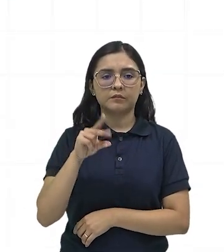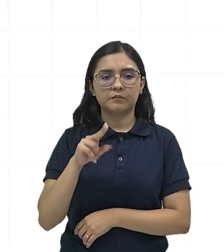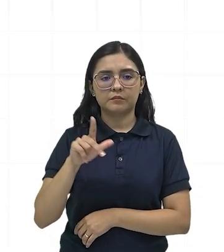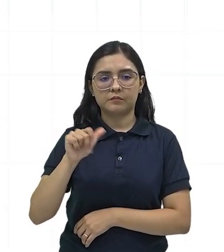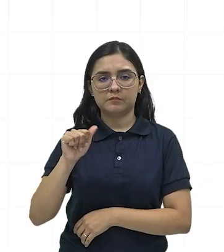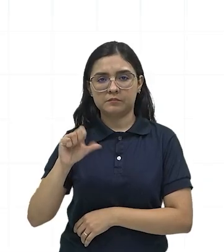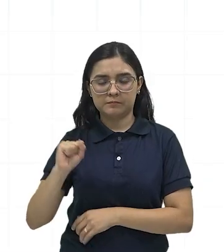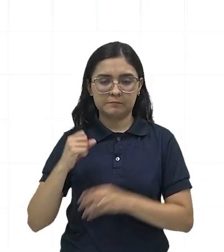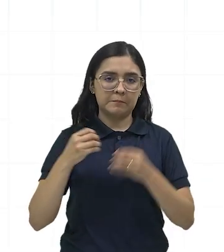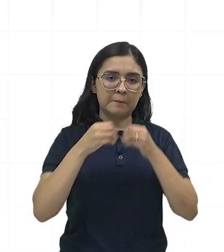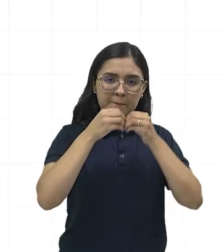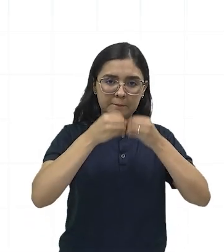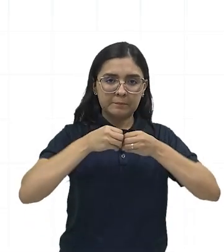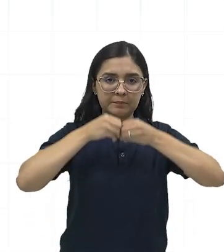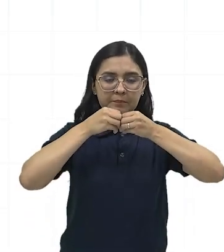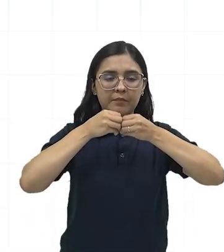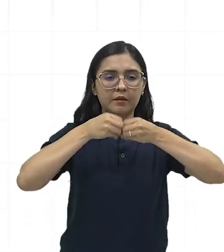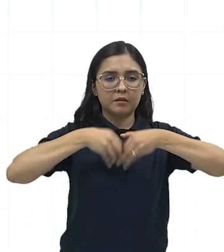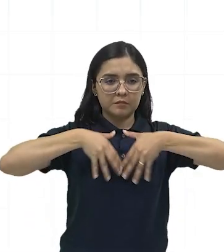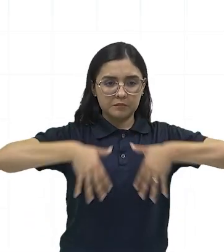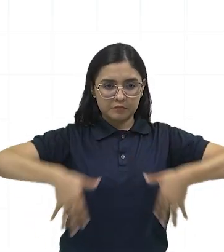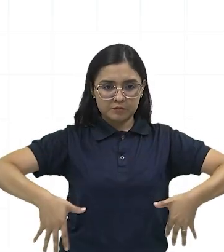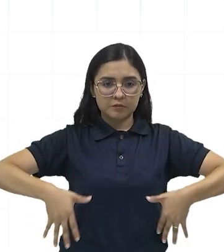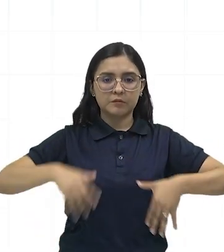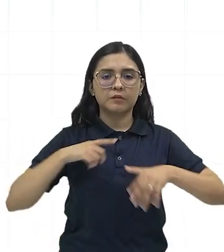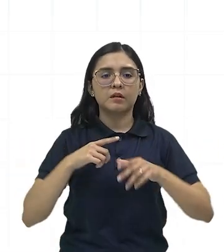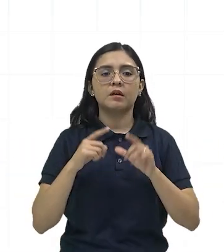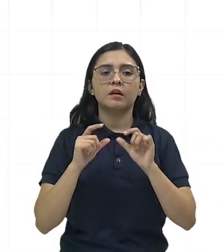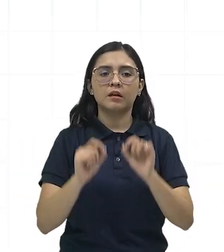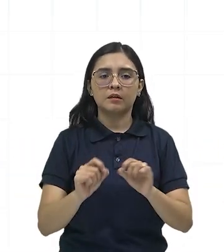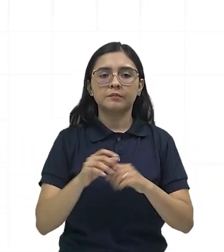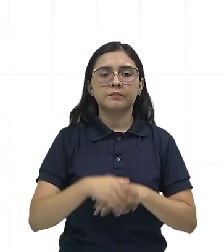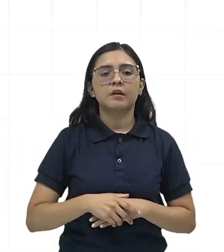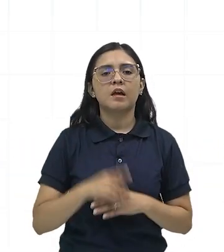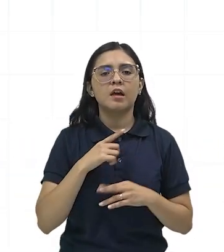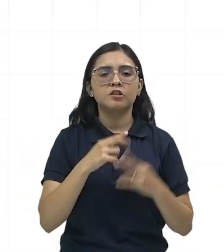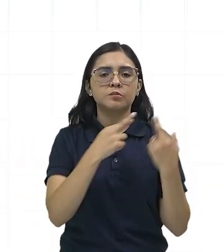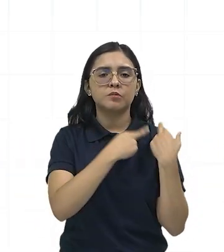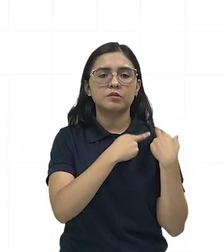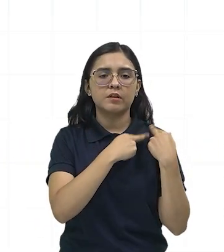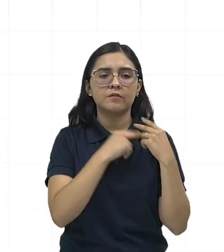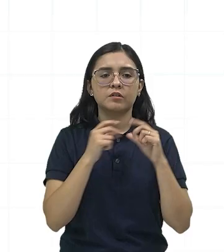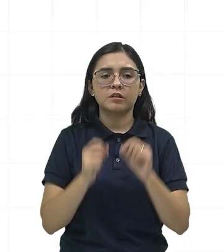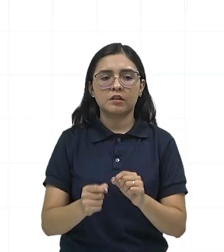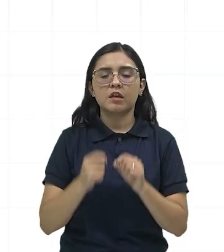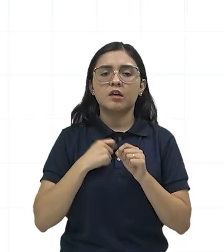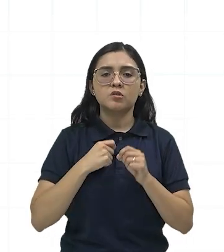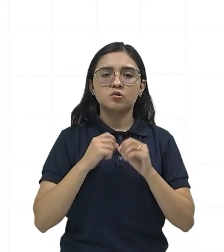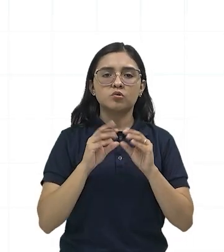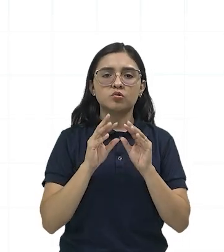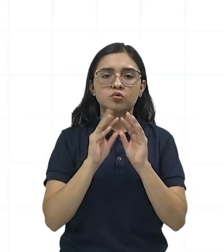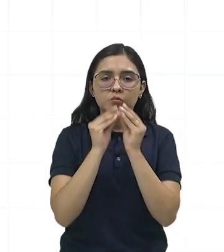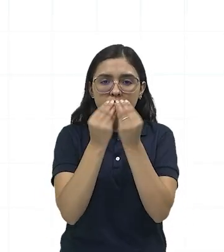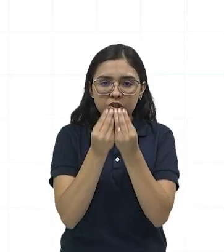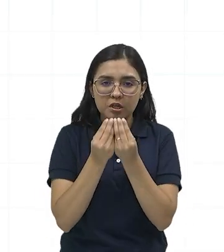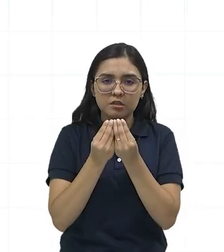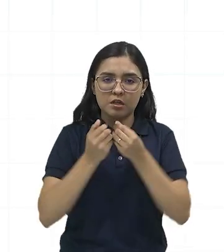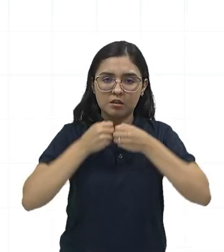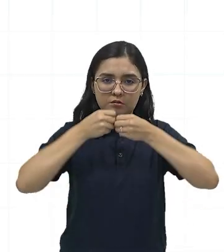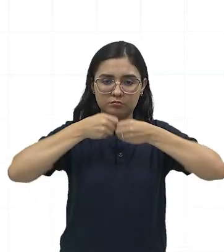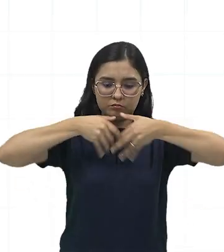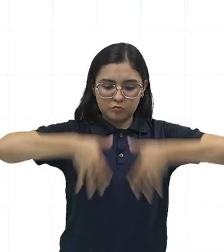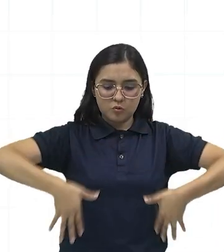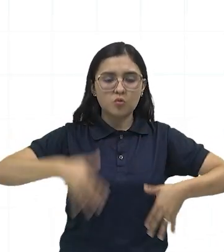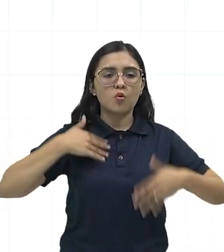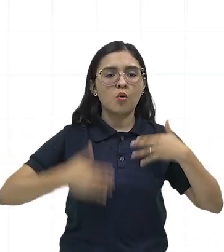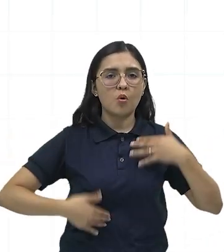são estruturas responsáveis pela secreção de substâncias em nosso corpo. Então,